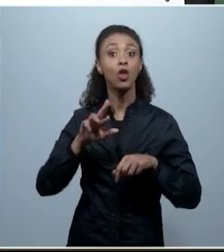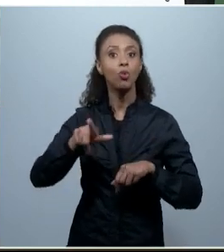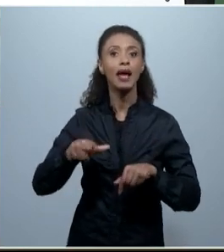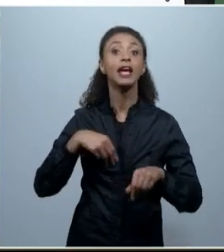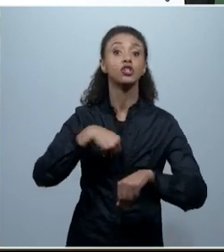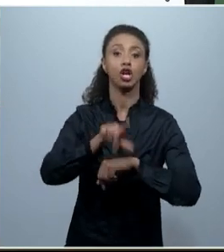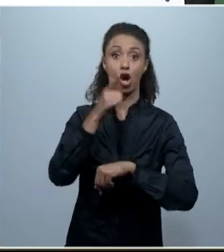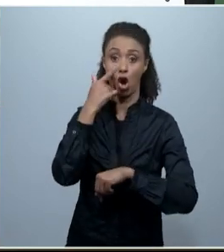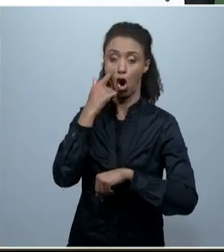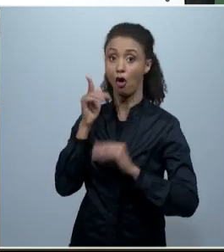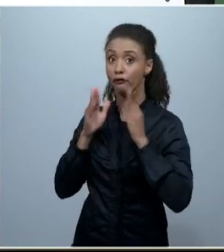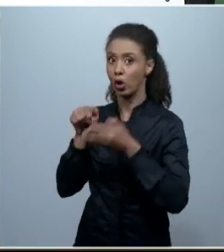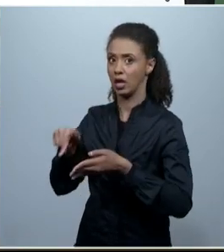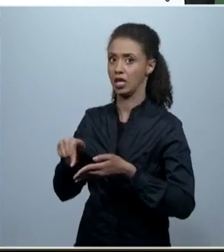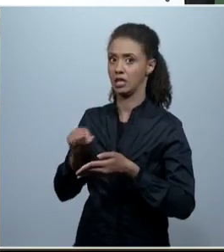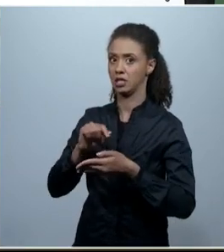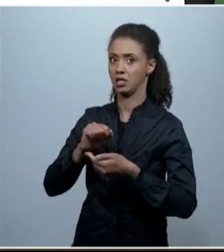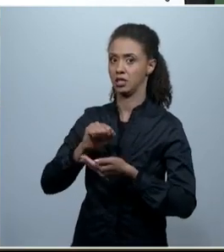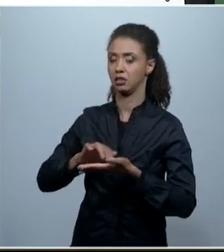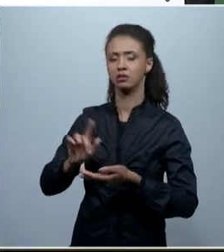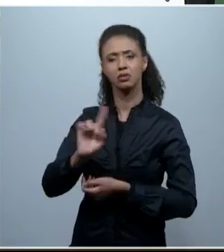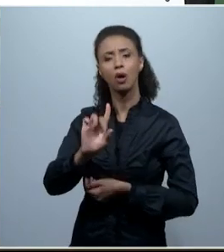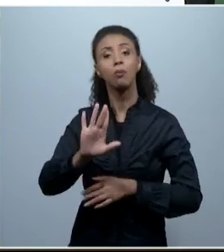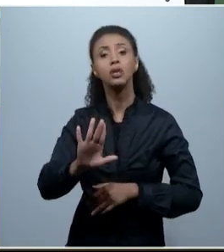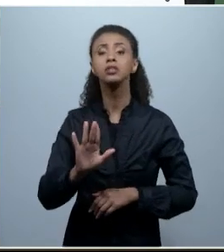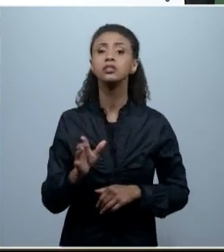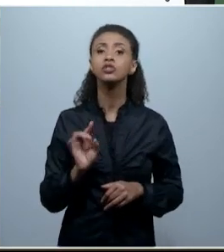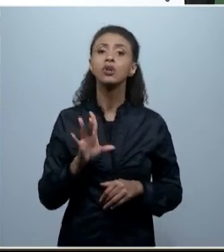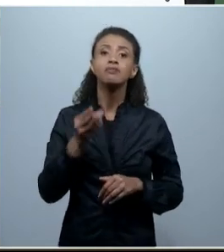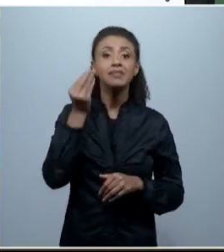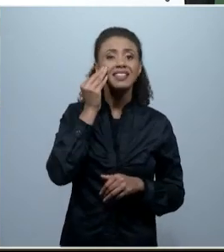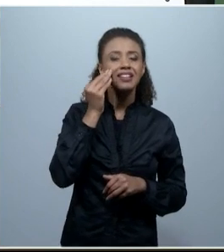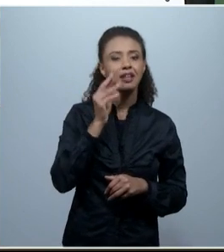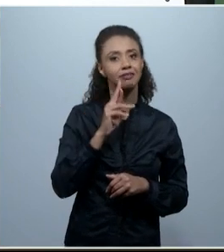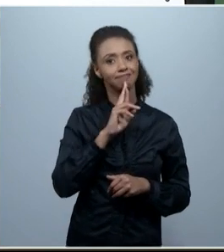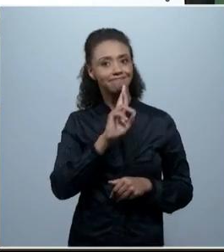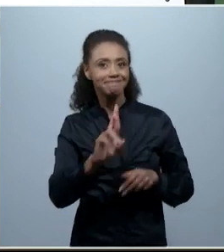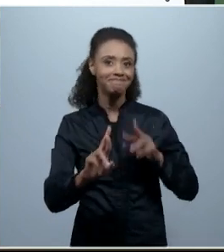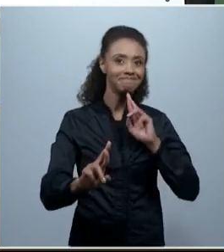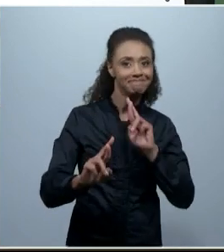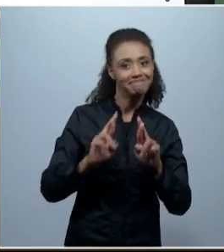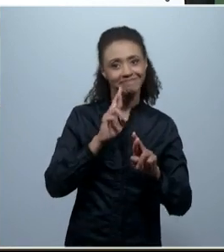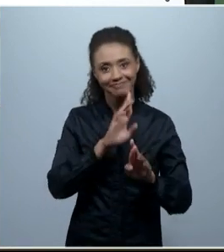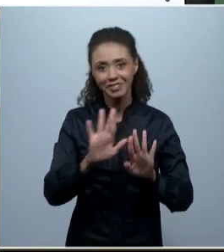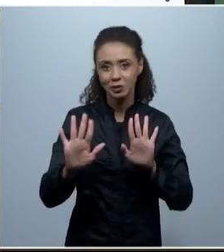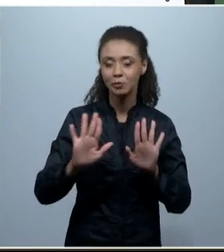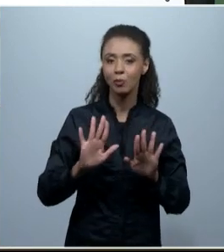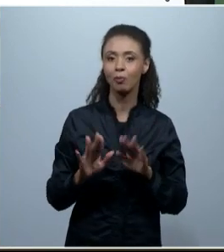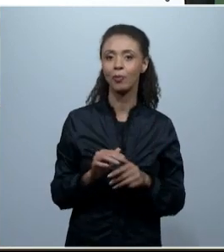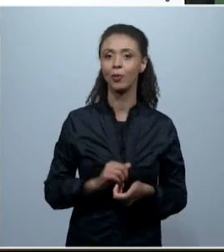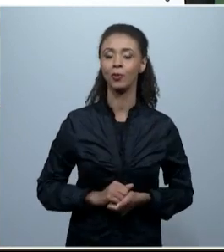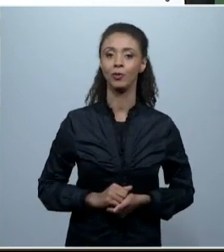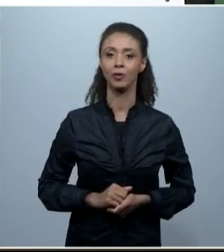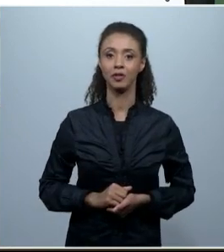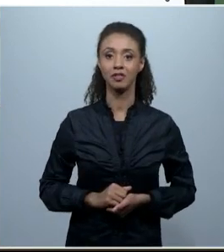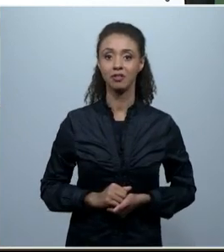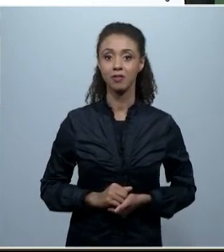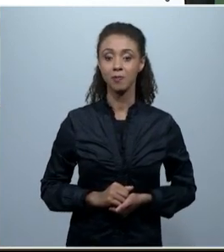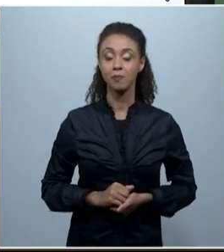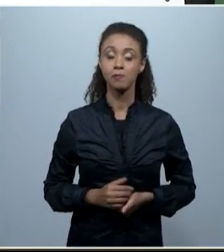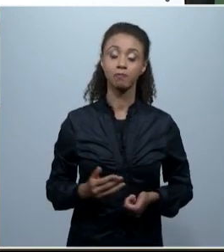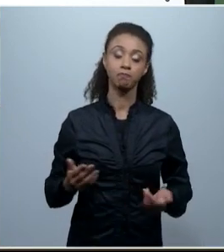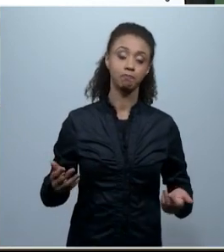aqui neste tipo de exercício mas para tentar dar uma resposta é eu eu queria dar uma resposta para essa pressa